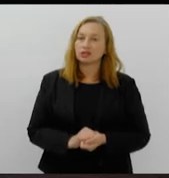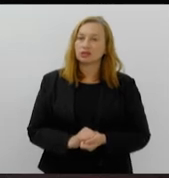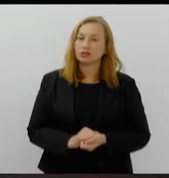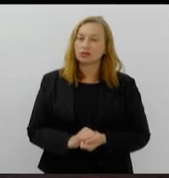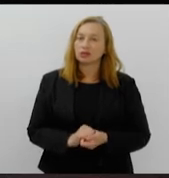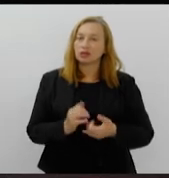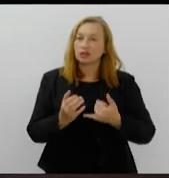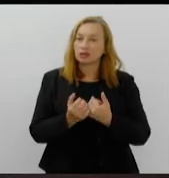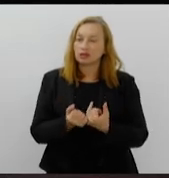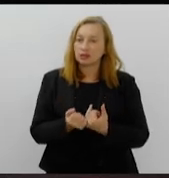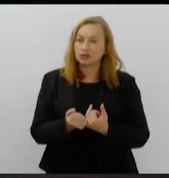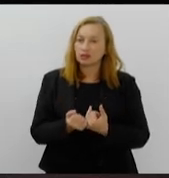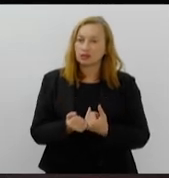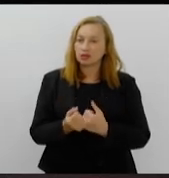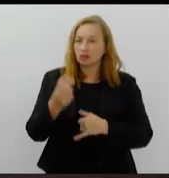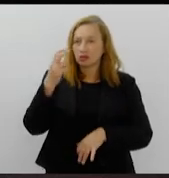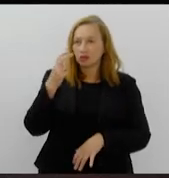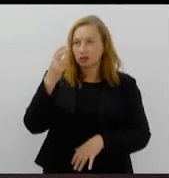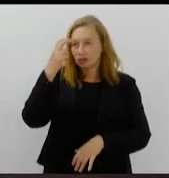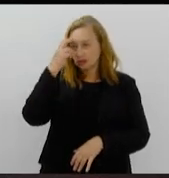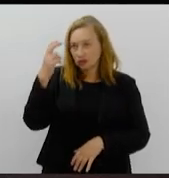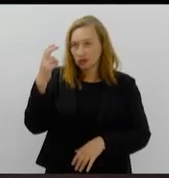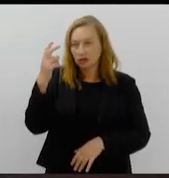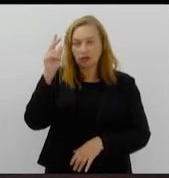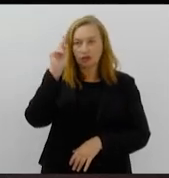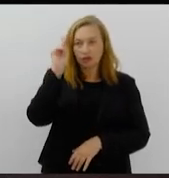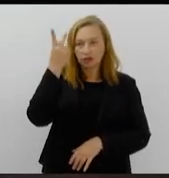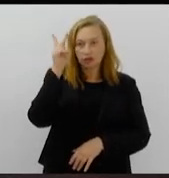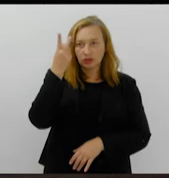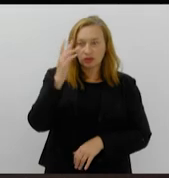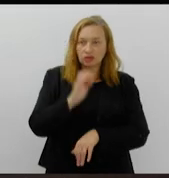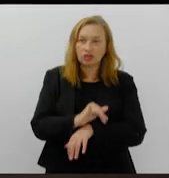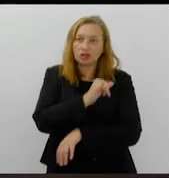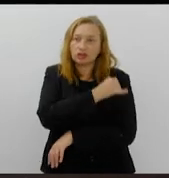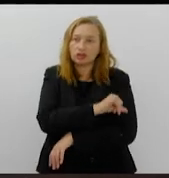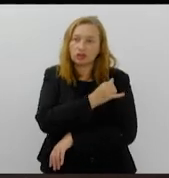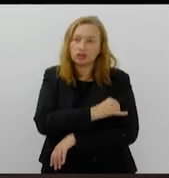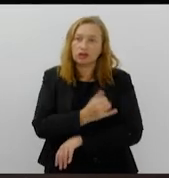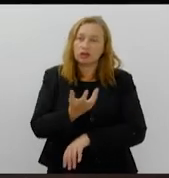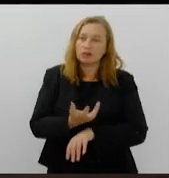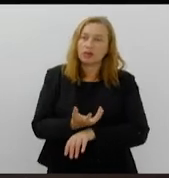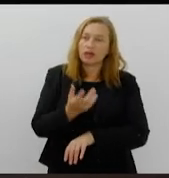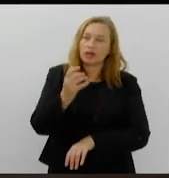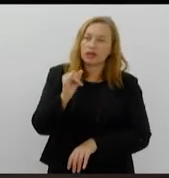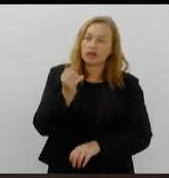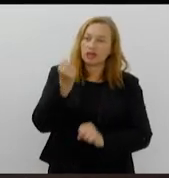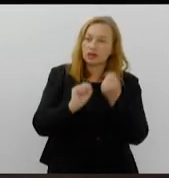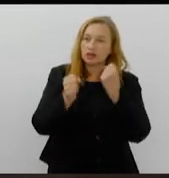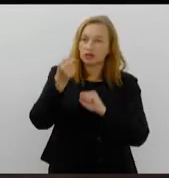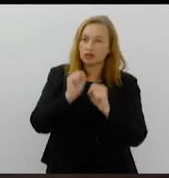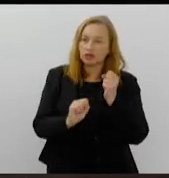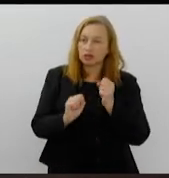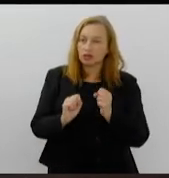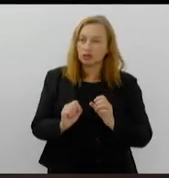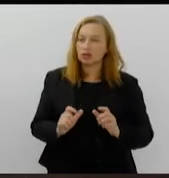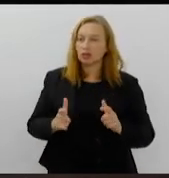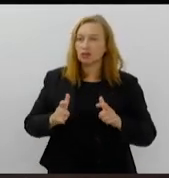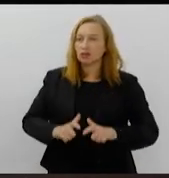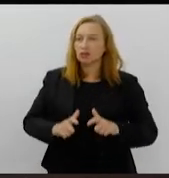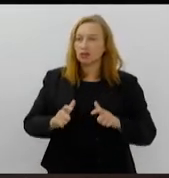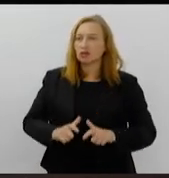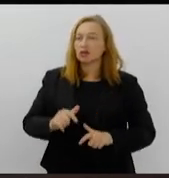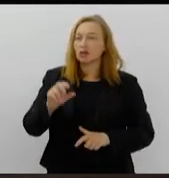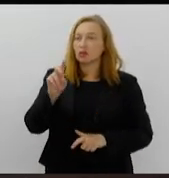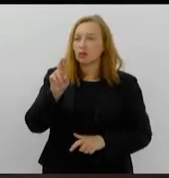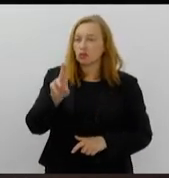por interesse histórico do Estado do Rio de Janeiro do Parque Industrial situado na Companhia Usina